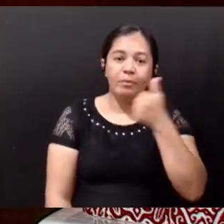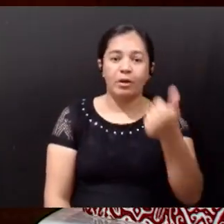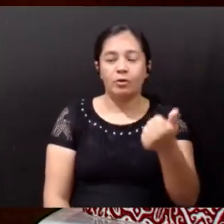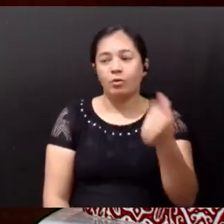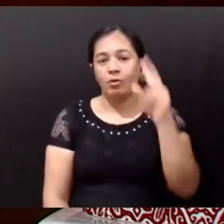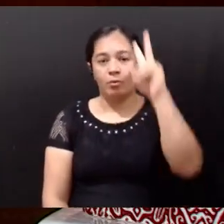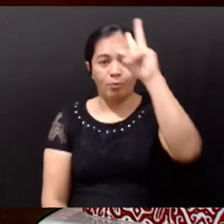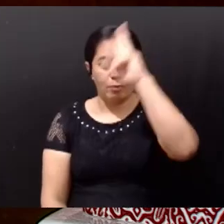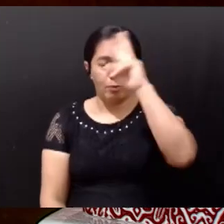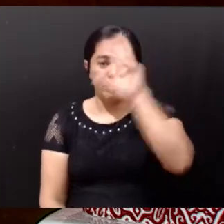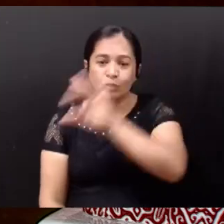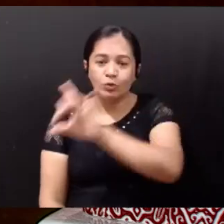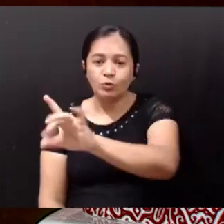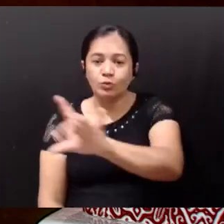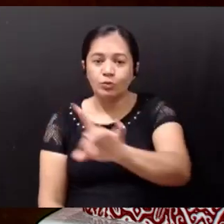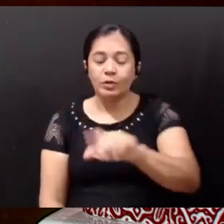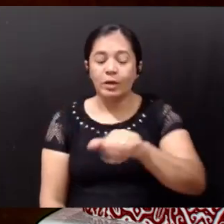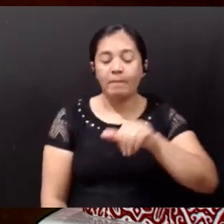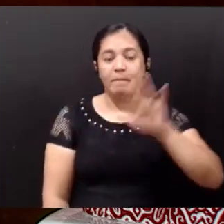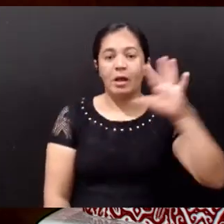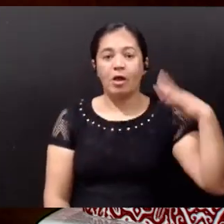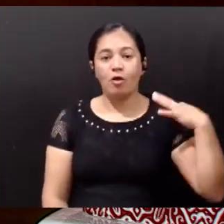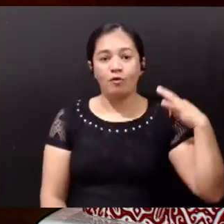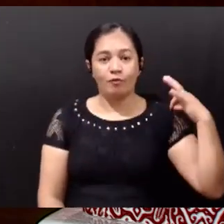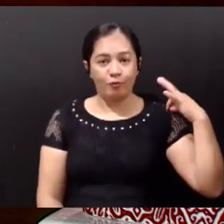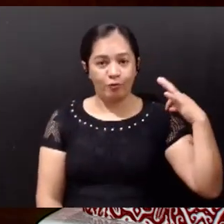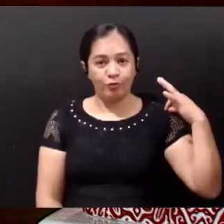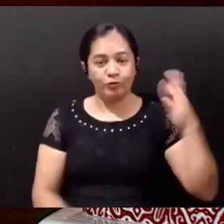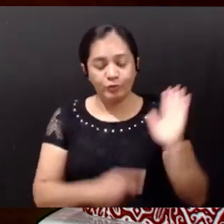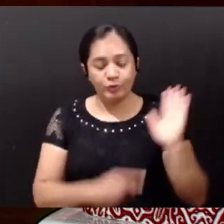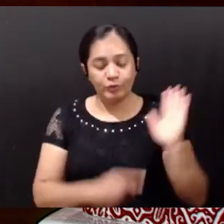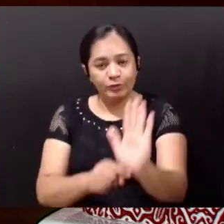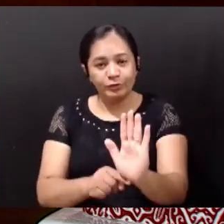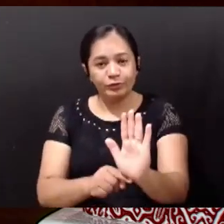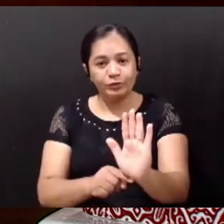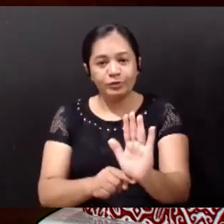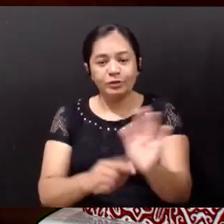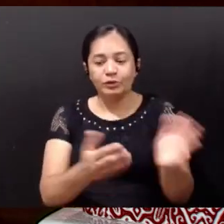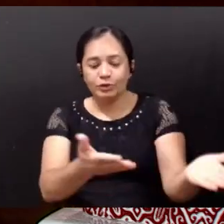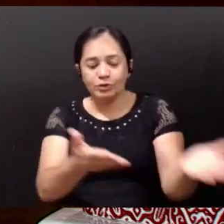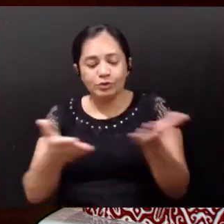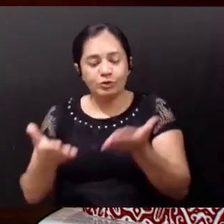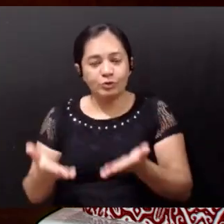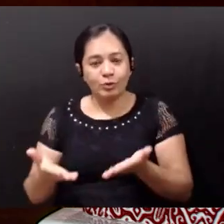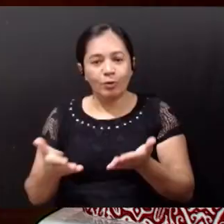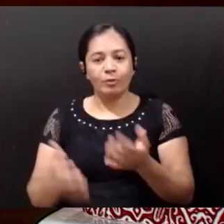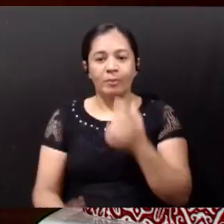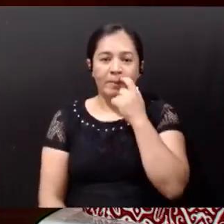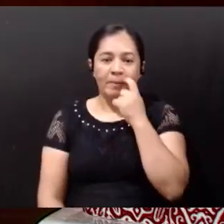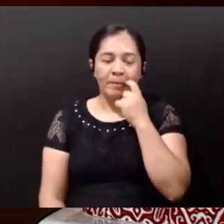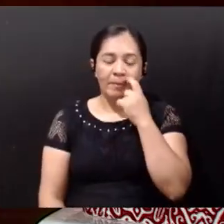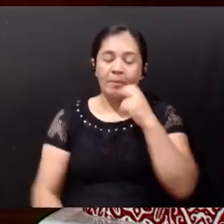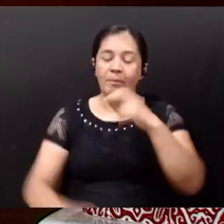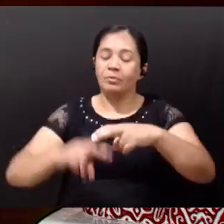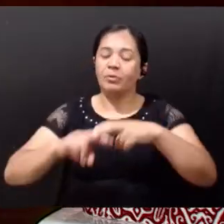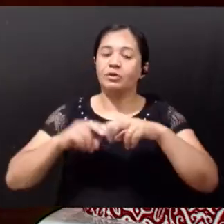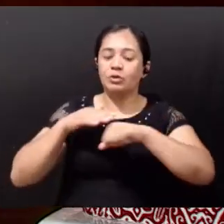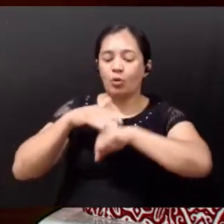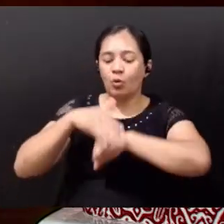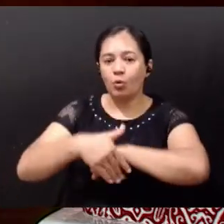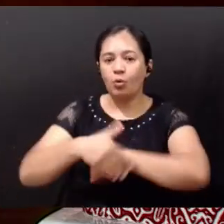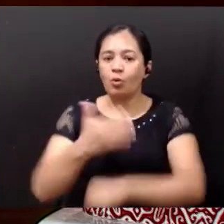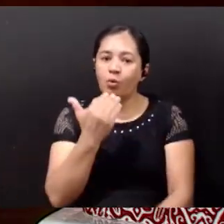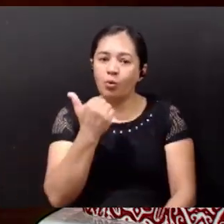mais voluntários para dar essa assistência, para fazer esse convite. Então o jantar ele envolve mais, requer